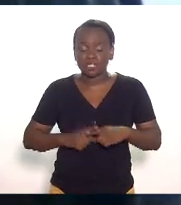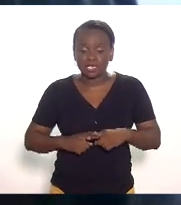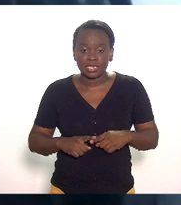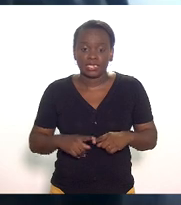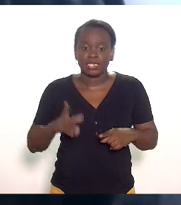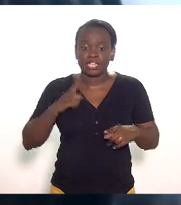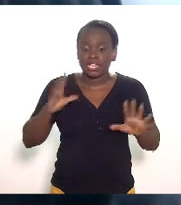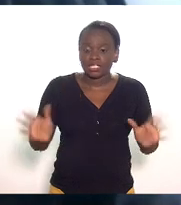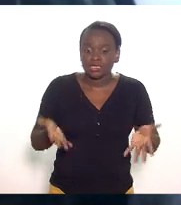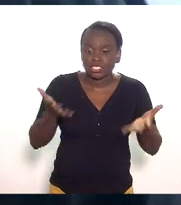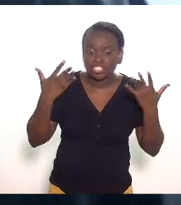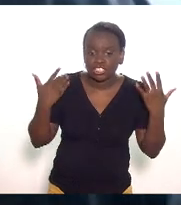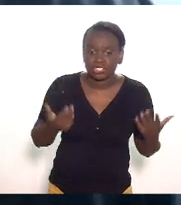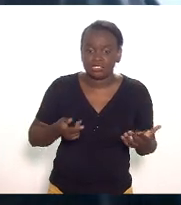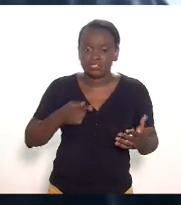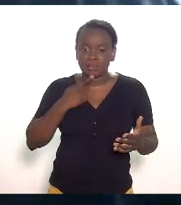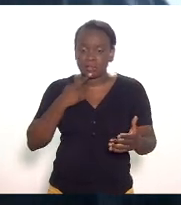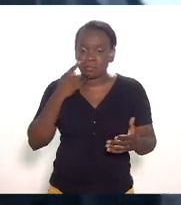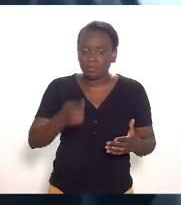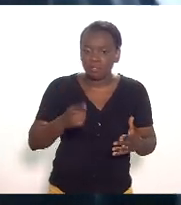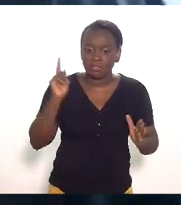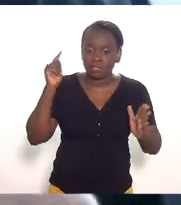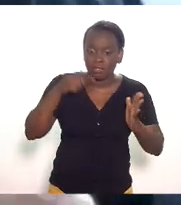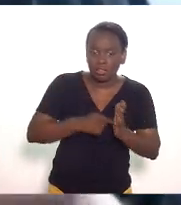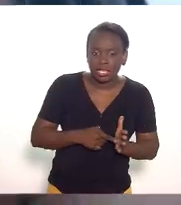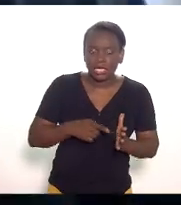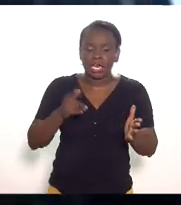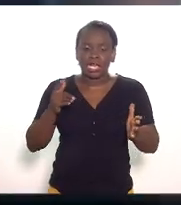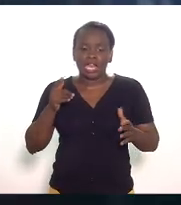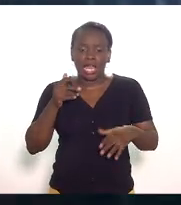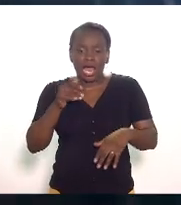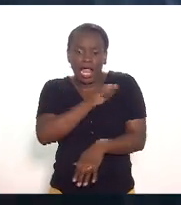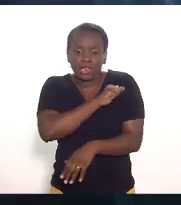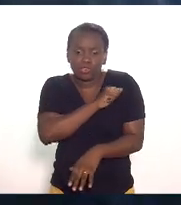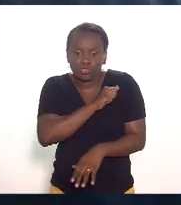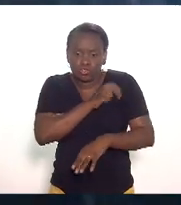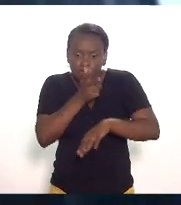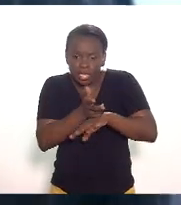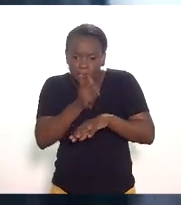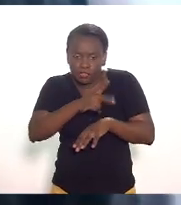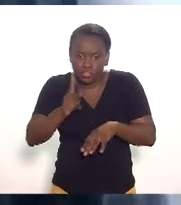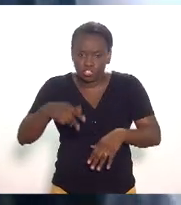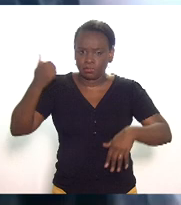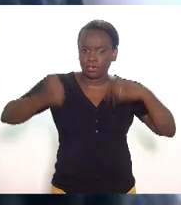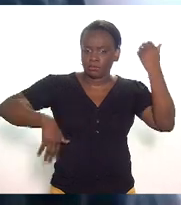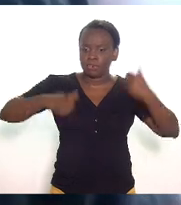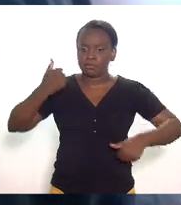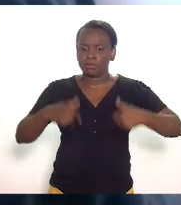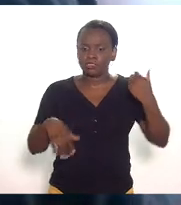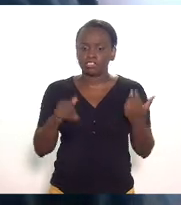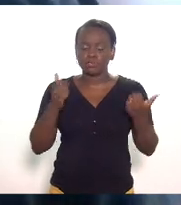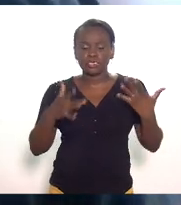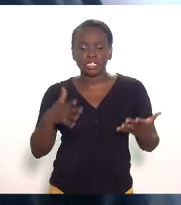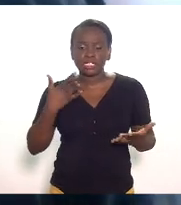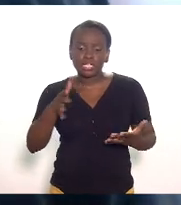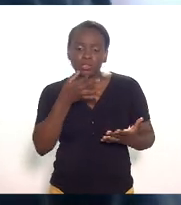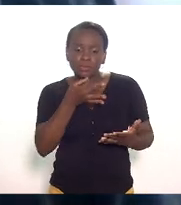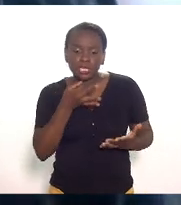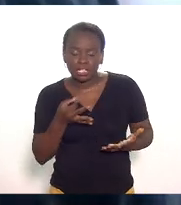o estímulo, a delação de um aluno filmar um professor que está dando interpretação A, B ou